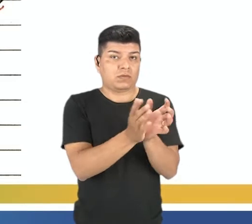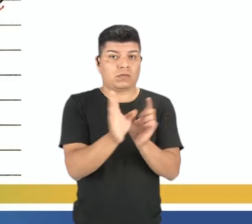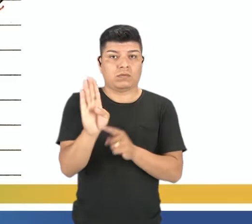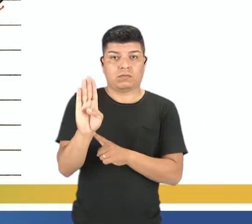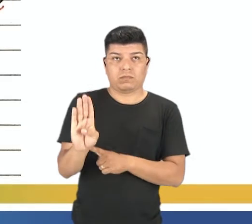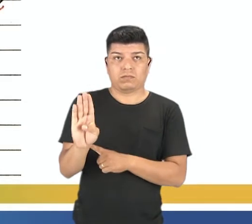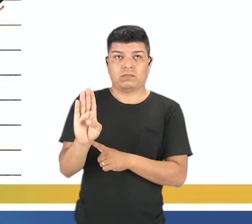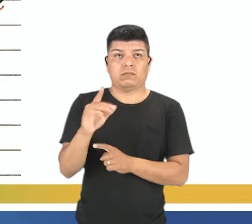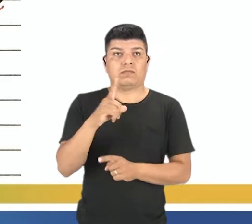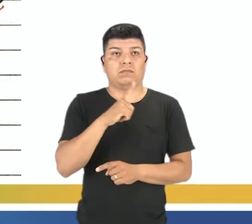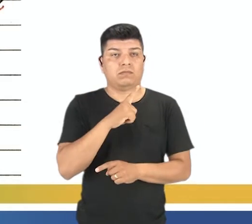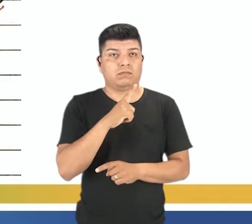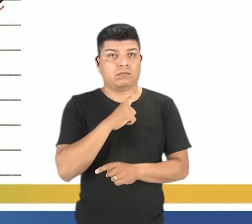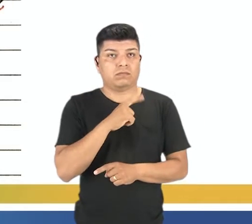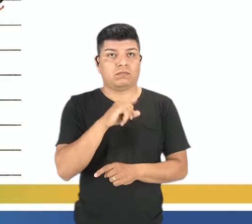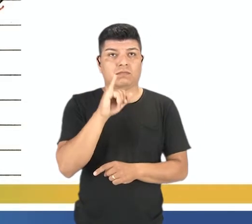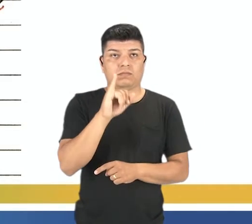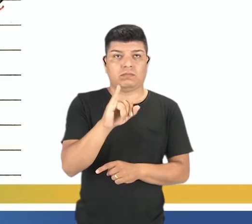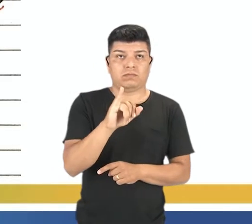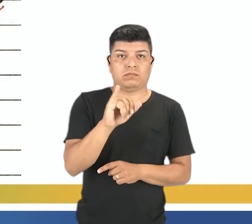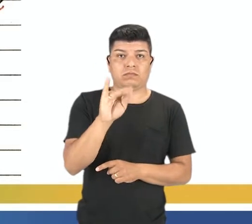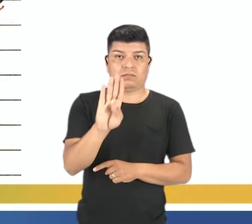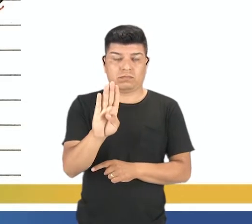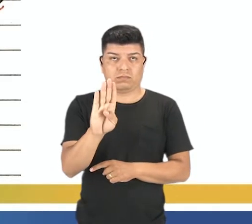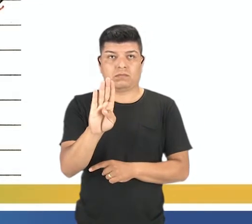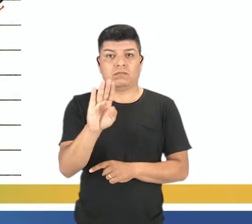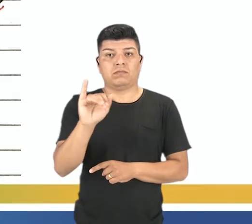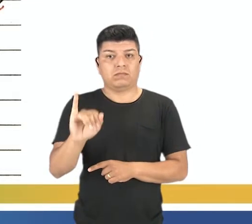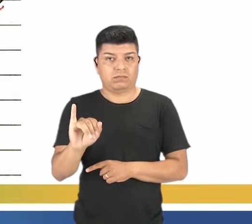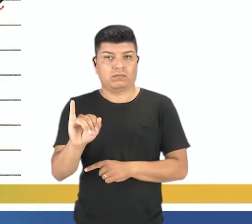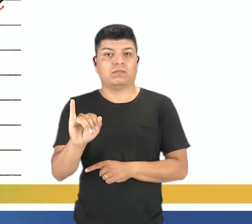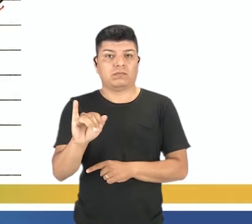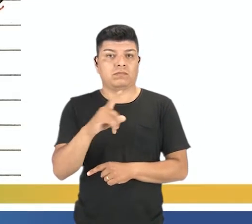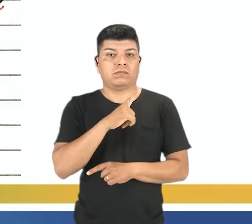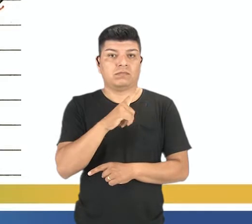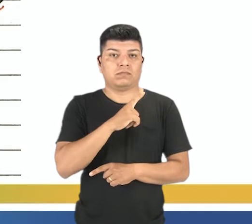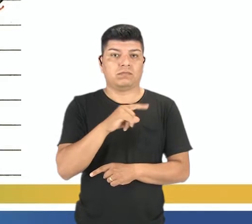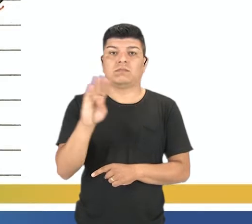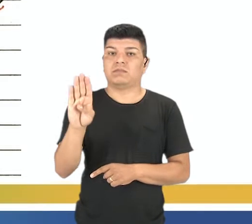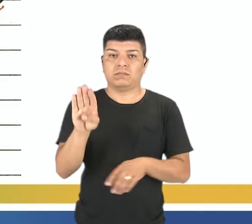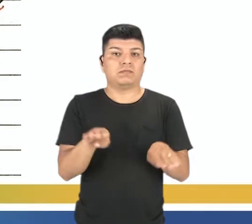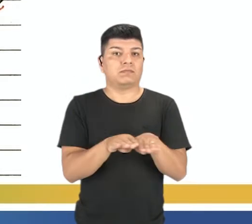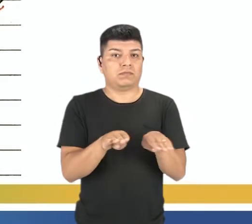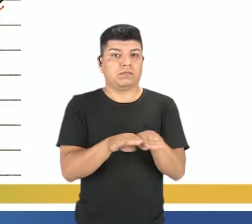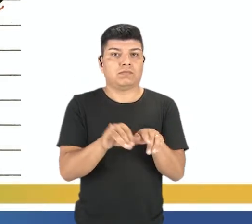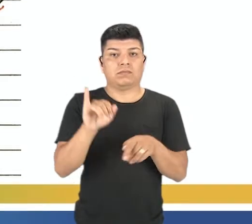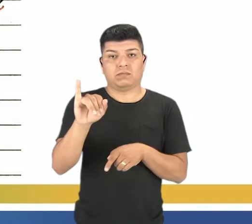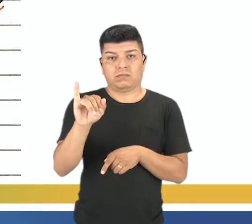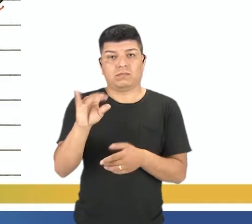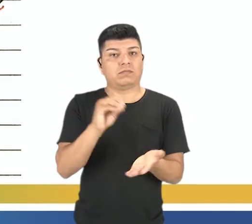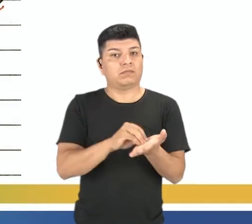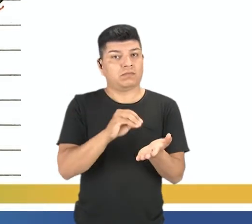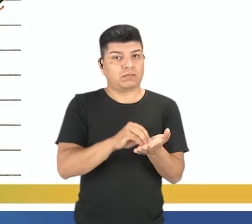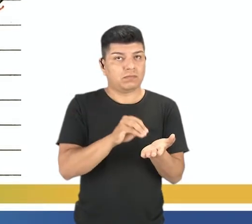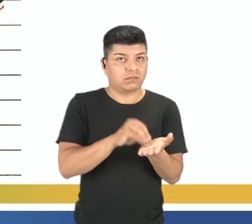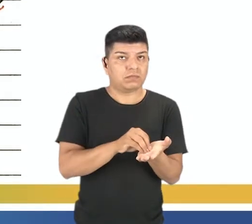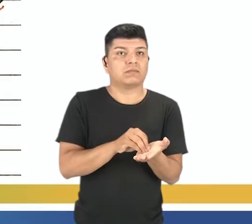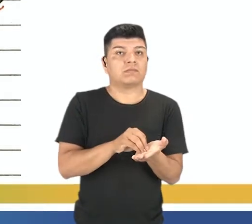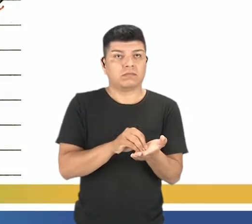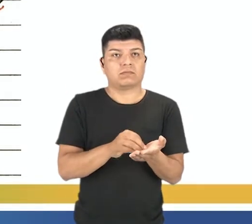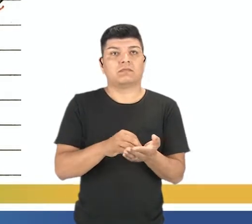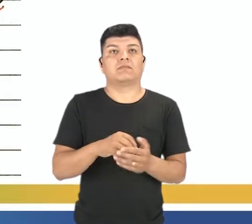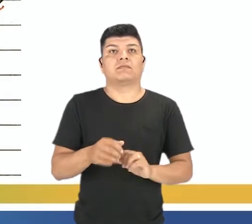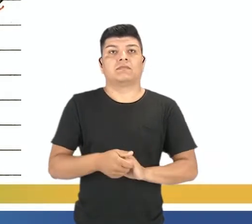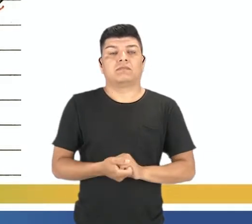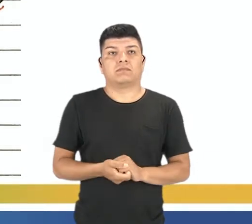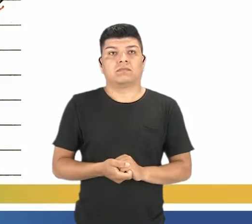B. Se eu ter izão, Bzão, né, izinho, eu vou ter B também, porque o izinho é a ausência desse